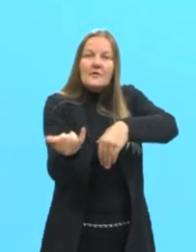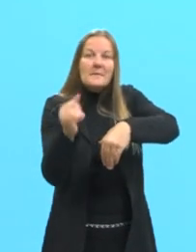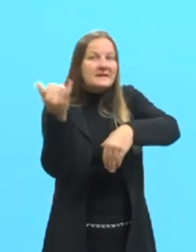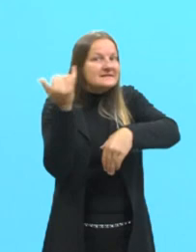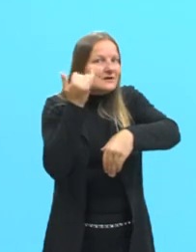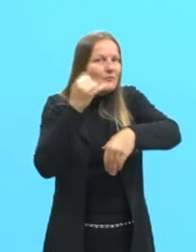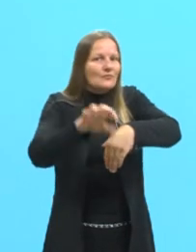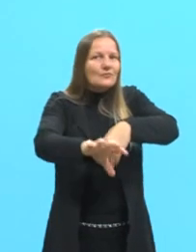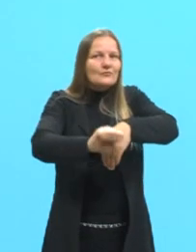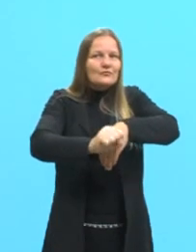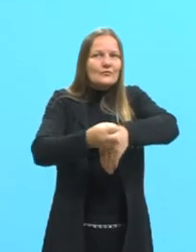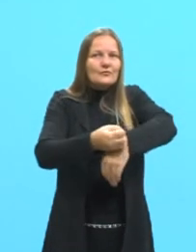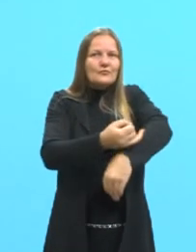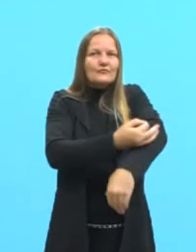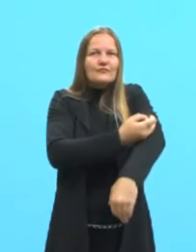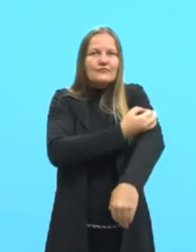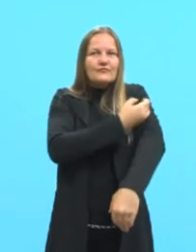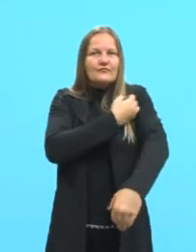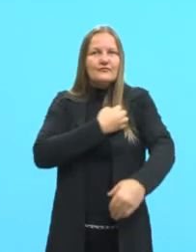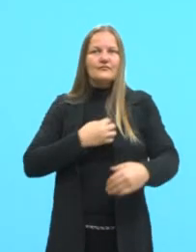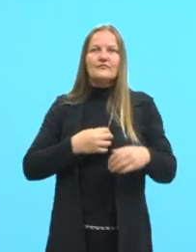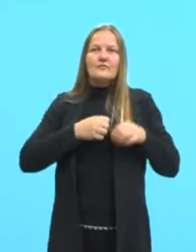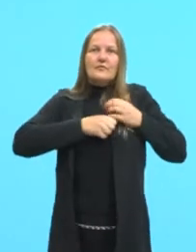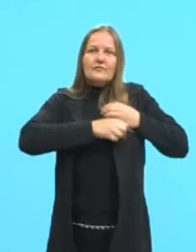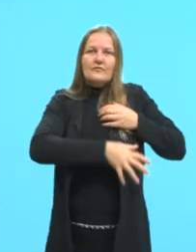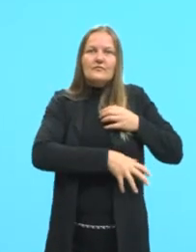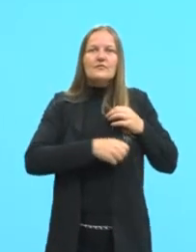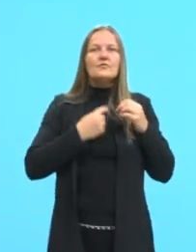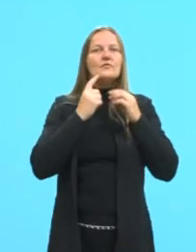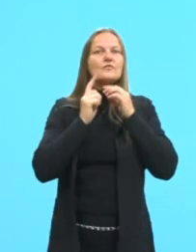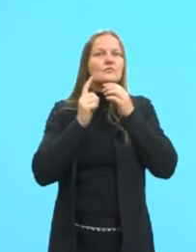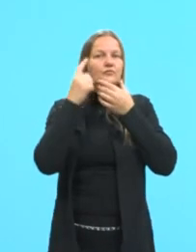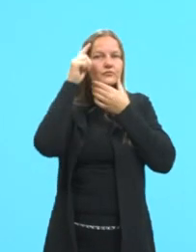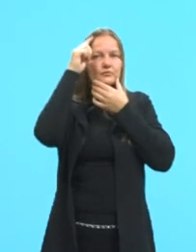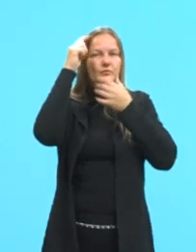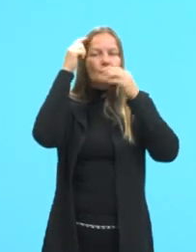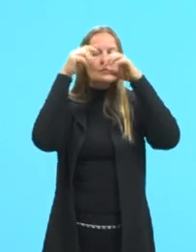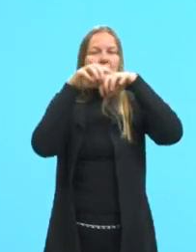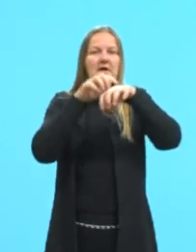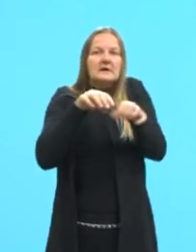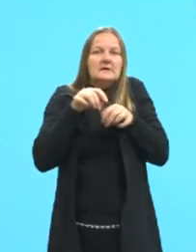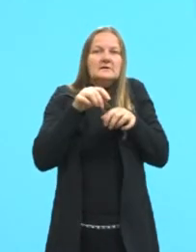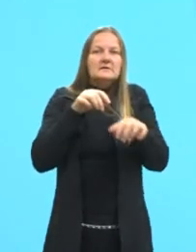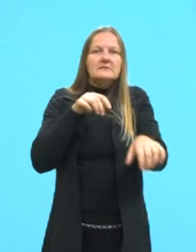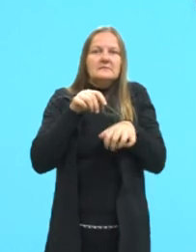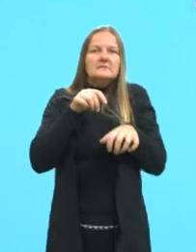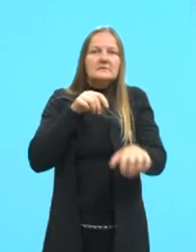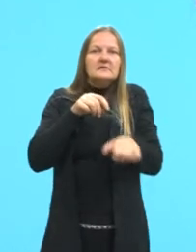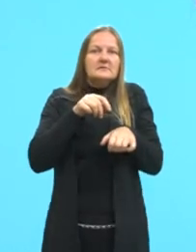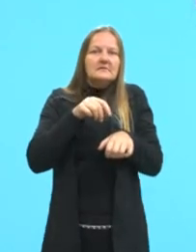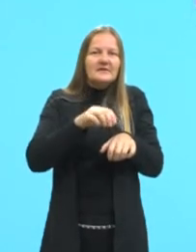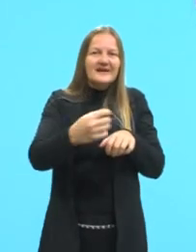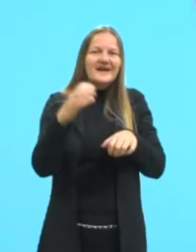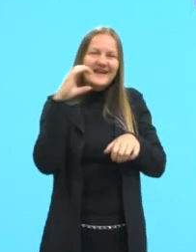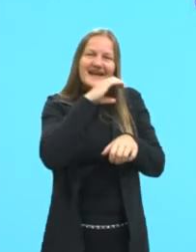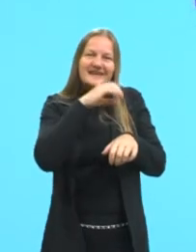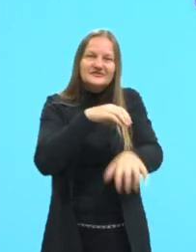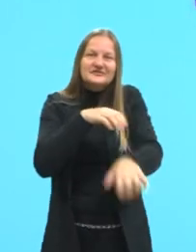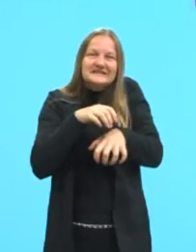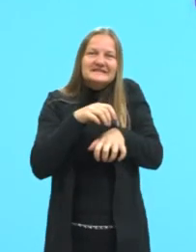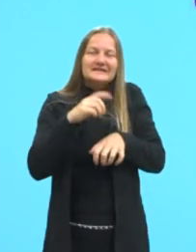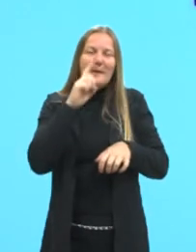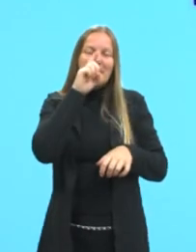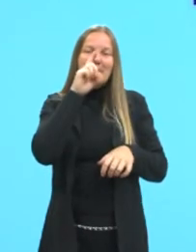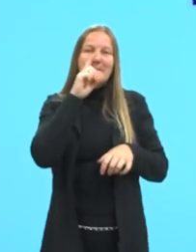chega na medula vai para o cérebro o cérebro vai decidir se tu fica com a mão se tu puxa a mão nesse